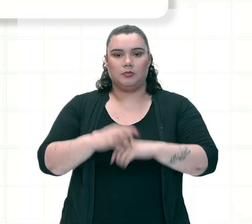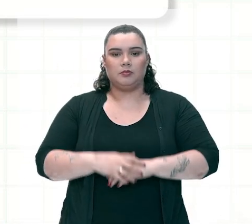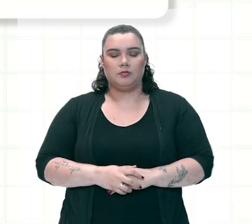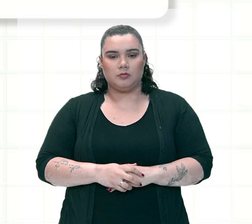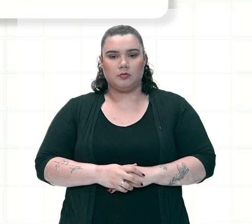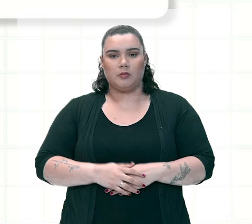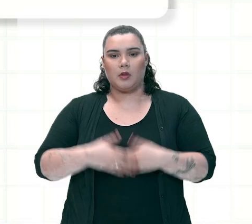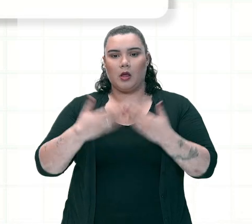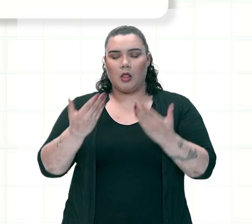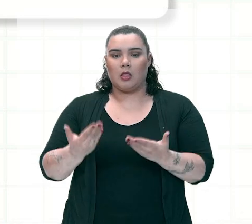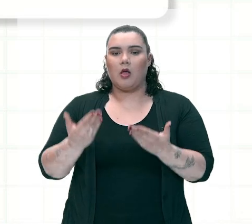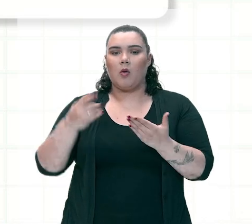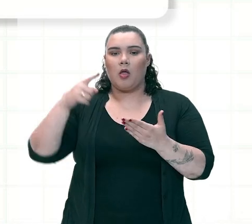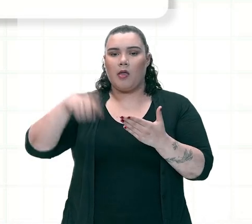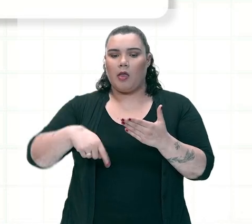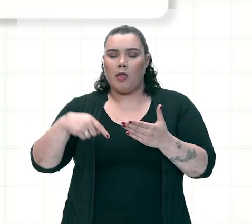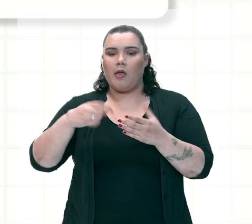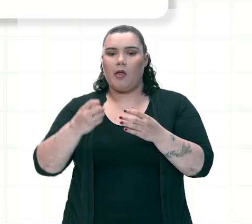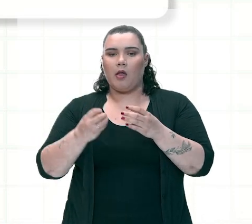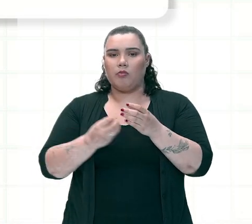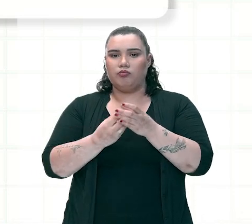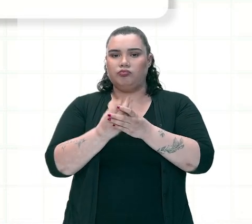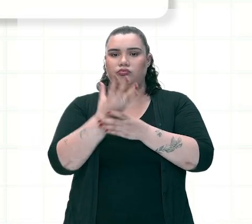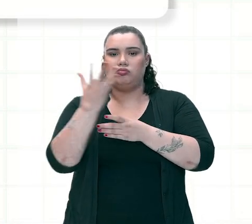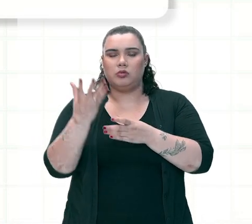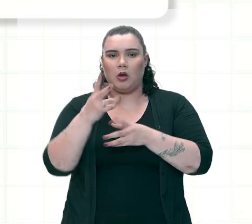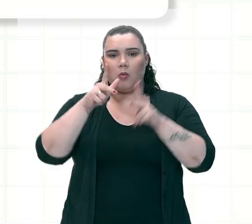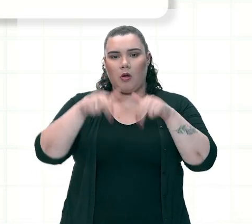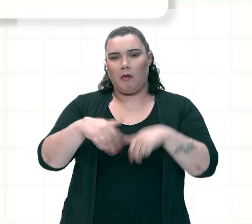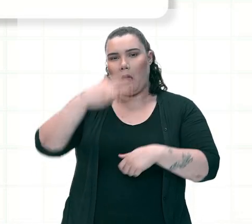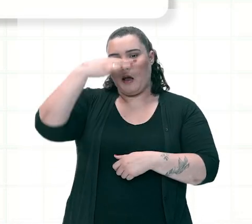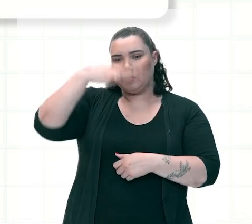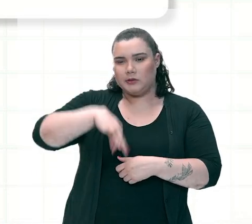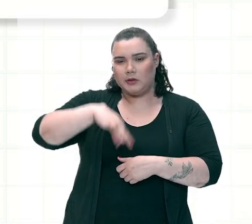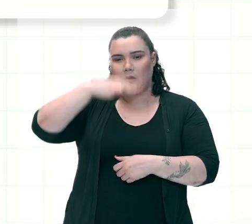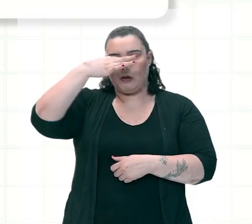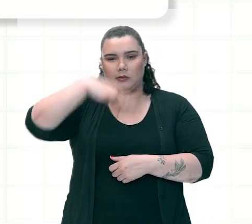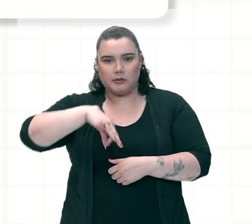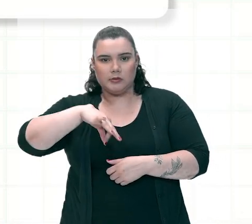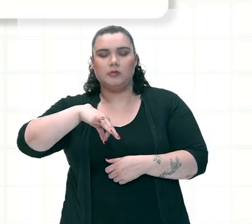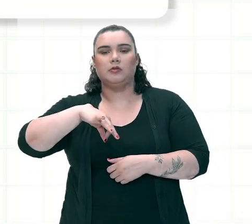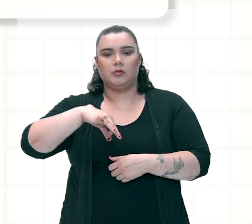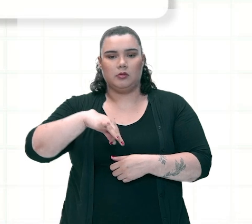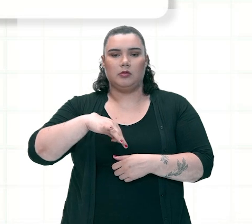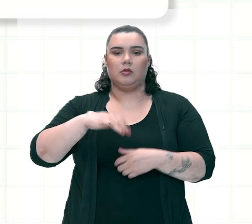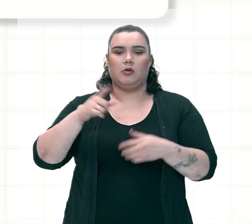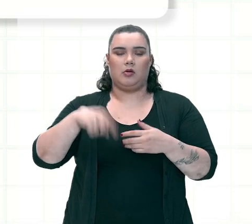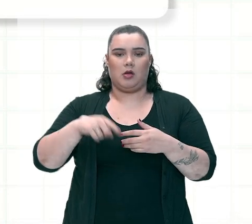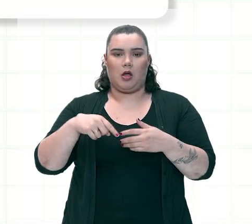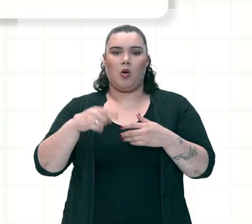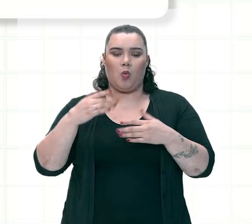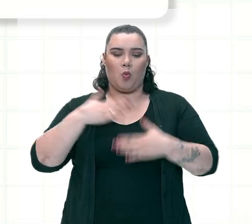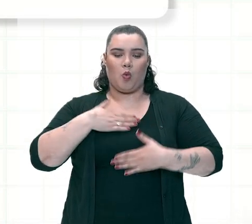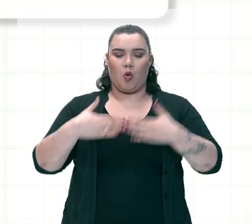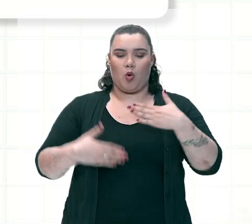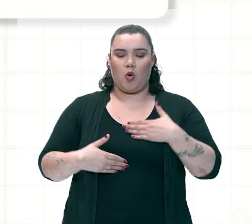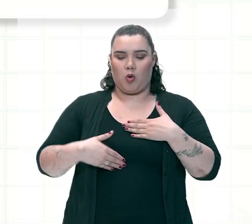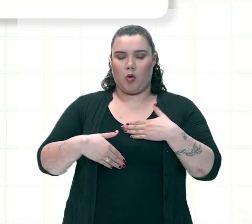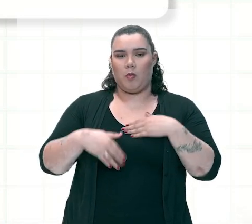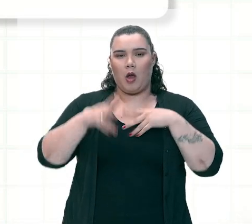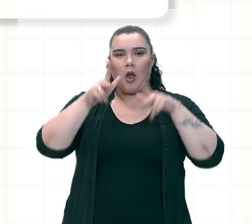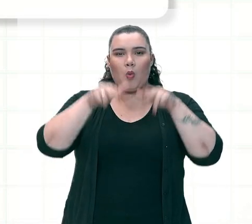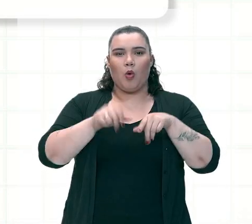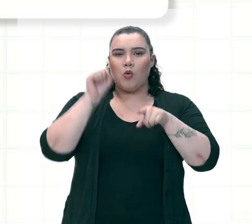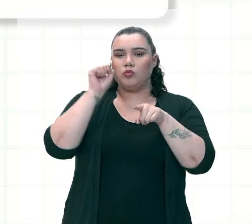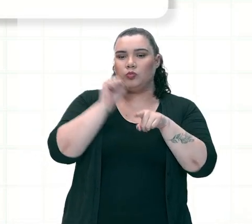está secretando ali para fora essa substância, né? Que é uma secreção. Então, está mandando para fora, para as áreas externas ali, então